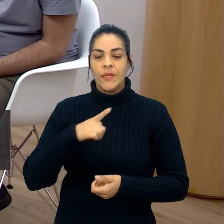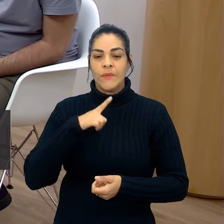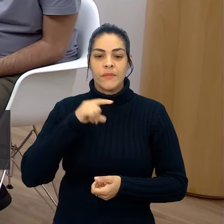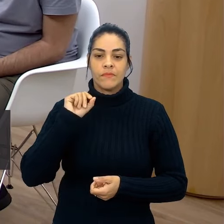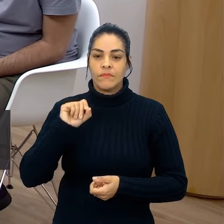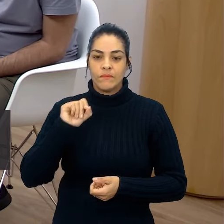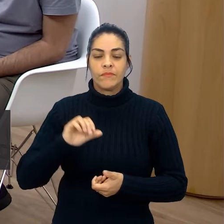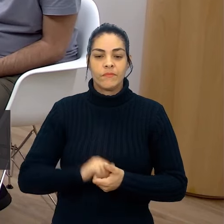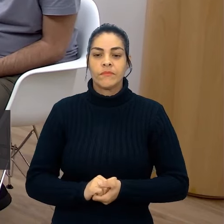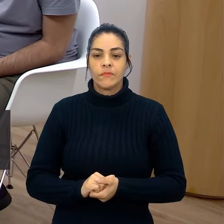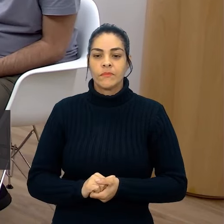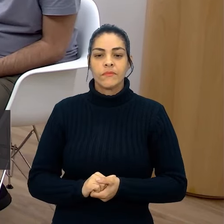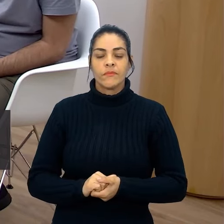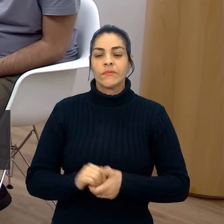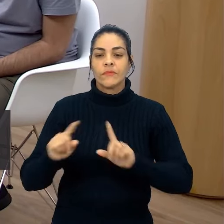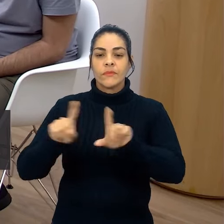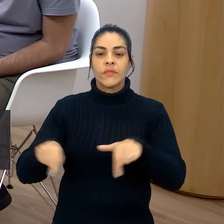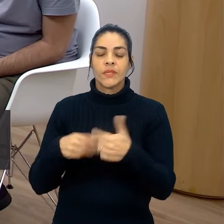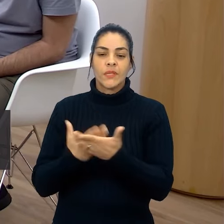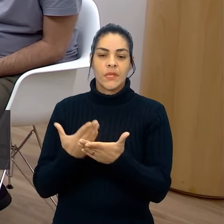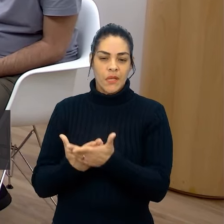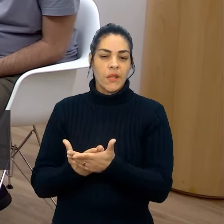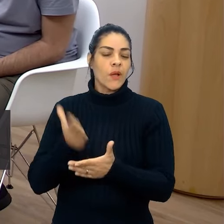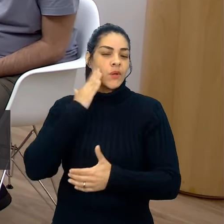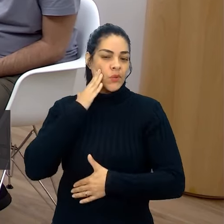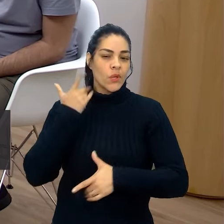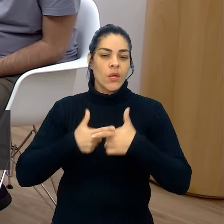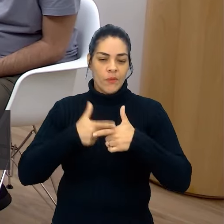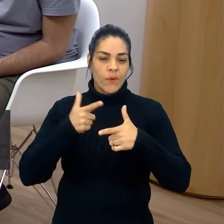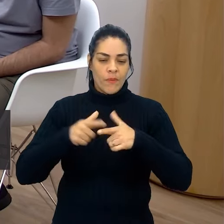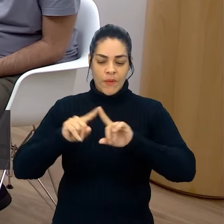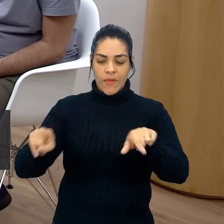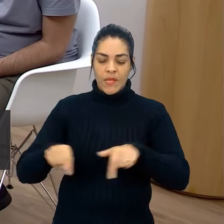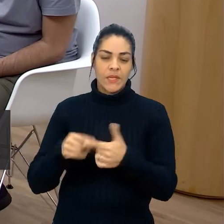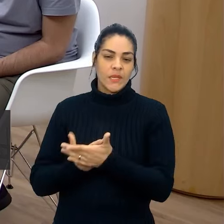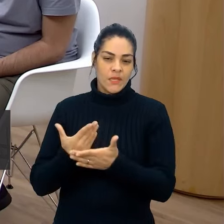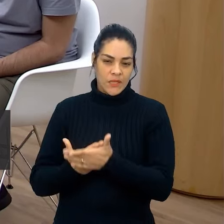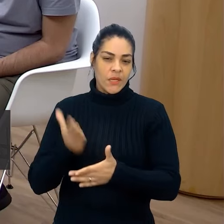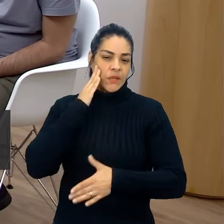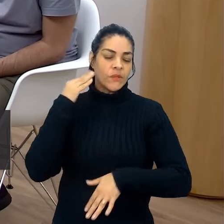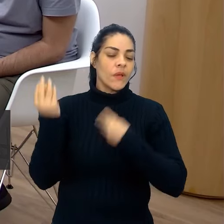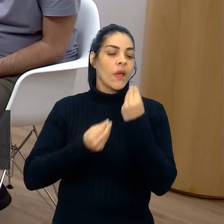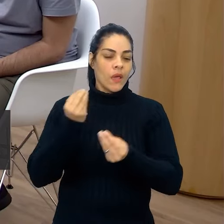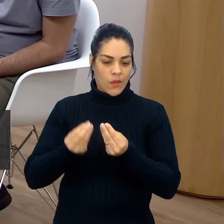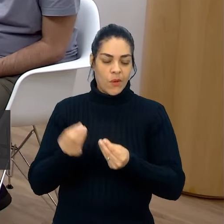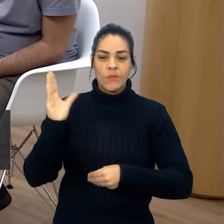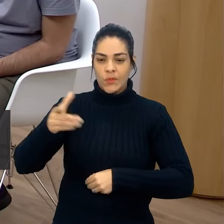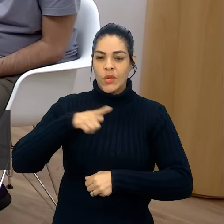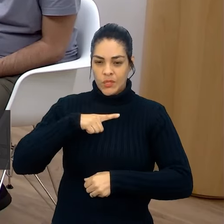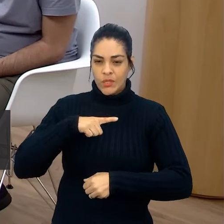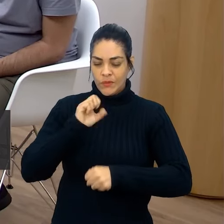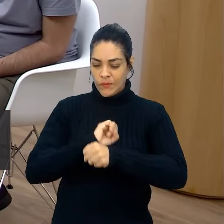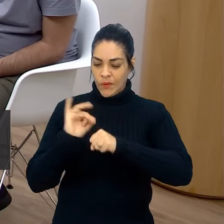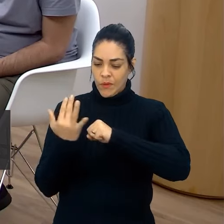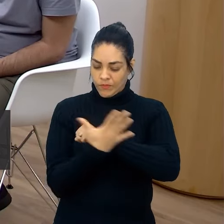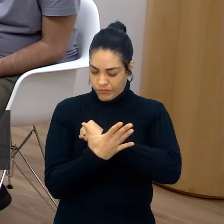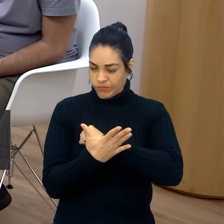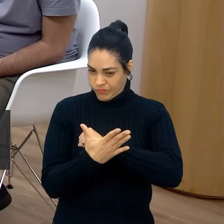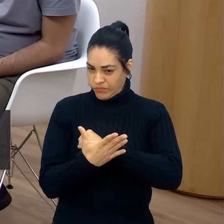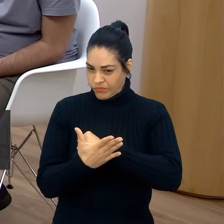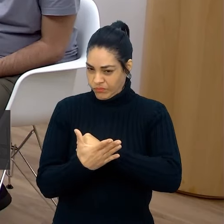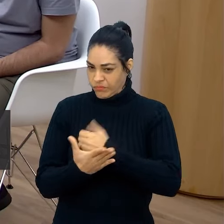Eu estive na sala de aula, eu sei o problema da sala de aula, eu sei como é, eu estive na pandemia em sala de aula. Então,